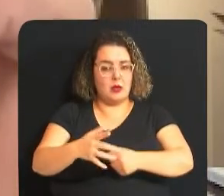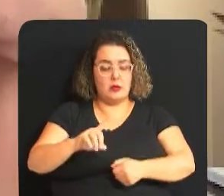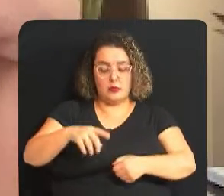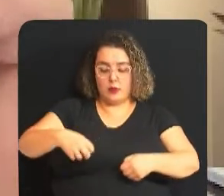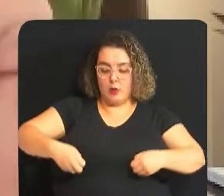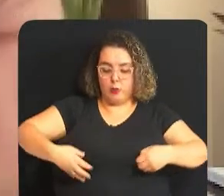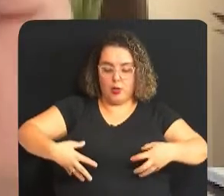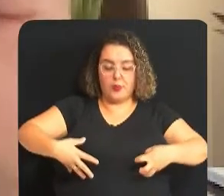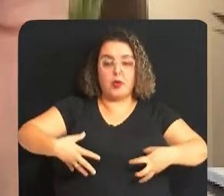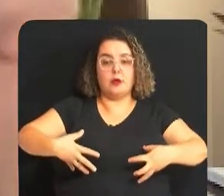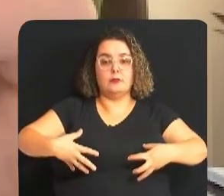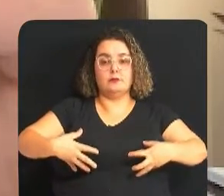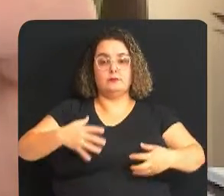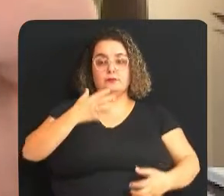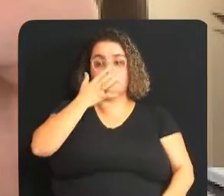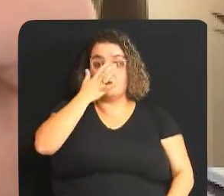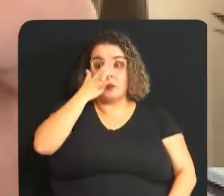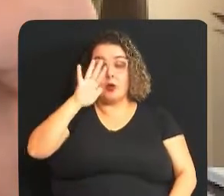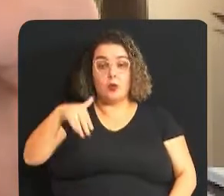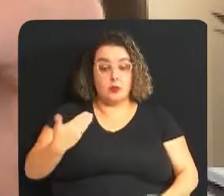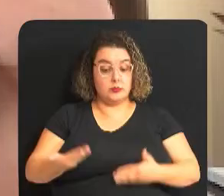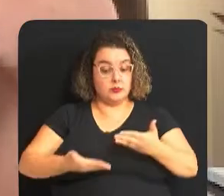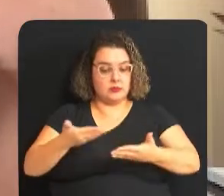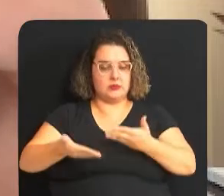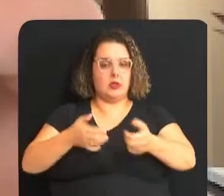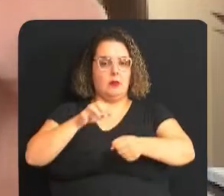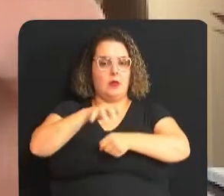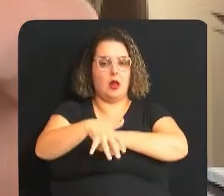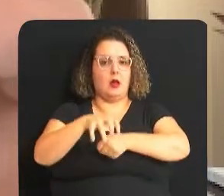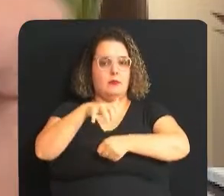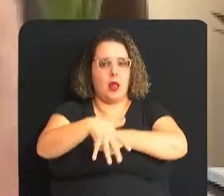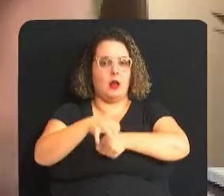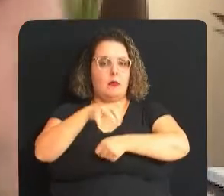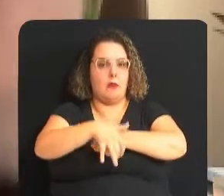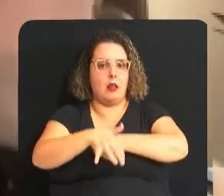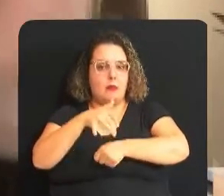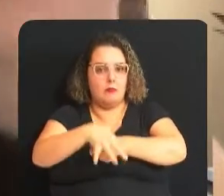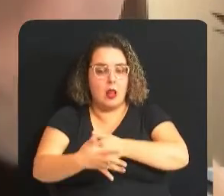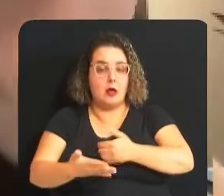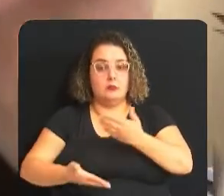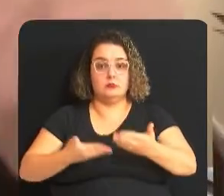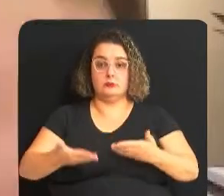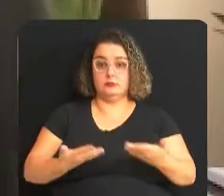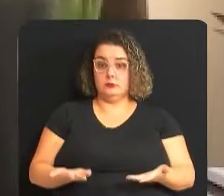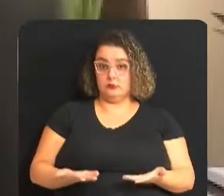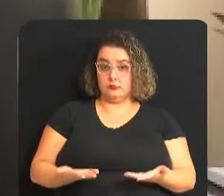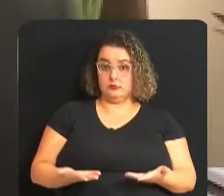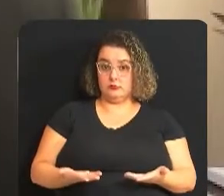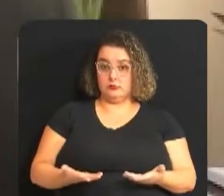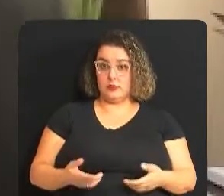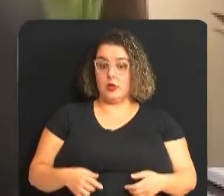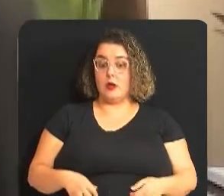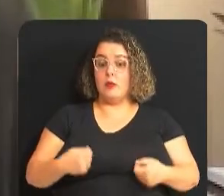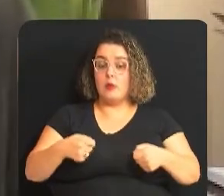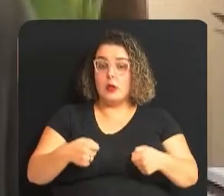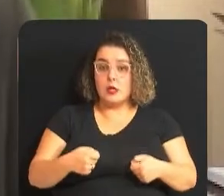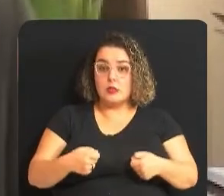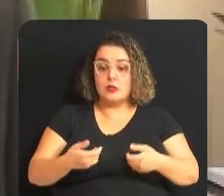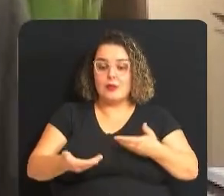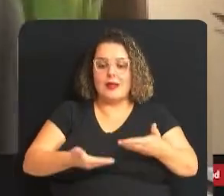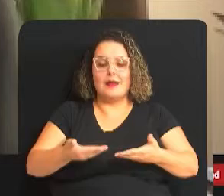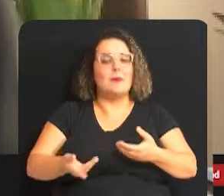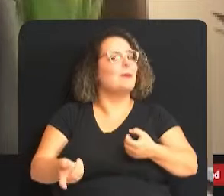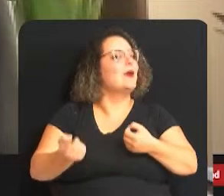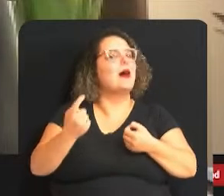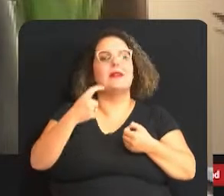derreto a pedra. Quando eu trato a causa da infecção, eu trato a infecção, mas eu tenho que tratar a causa para a infecção não voltar.